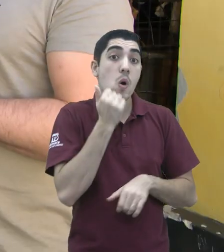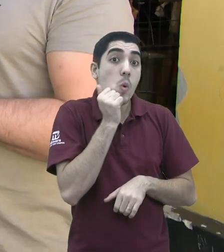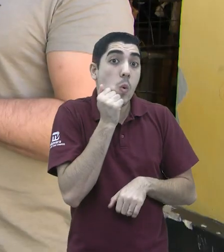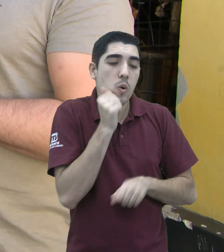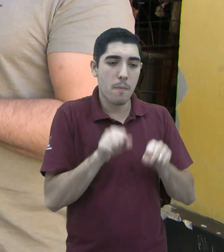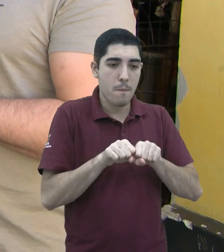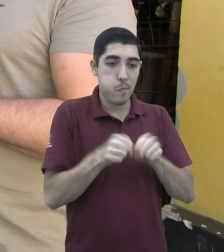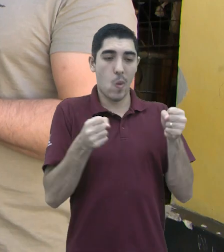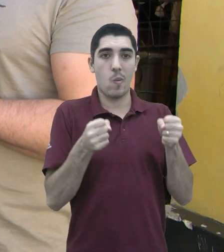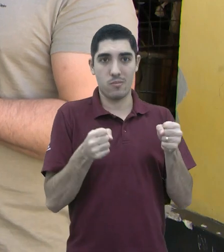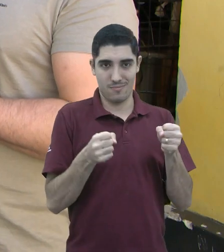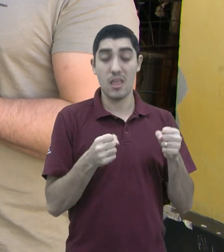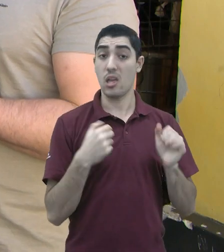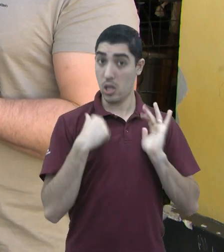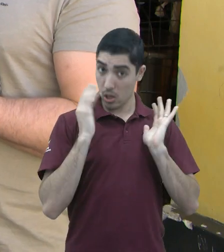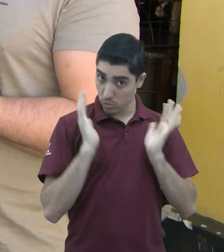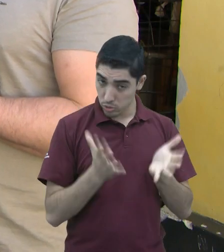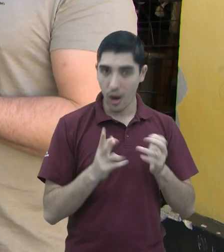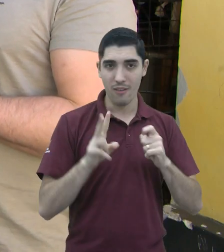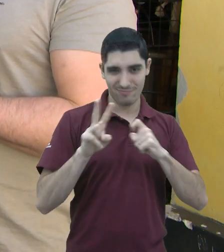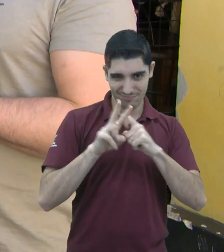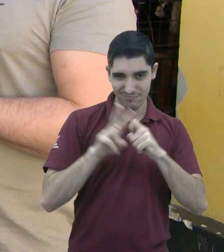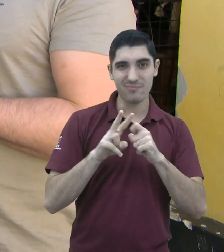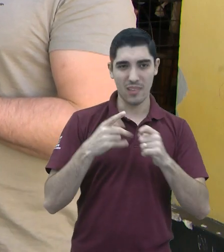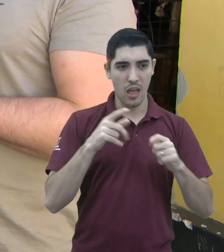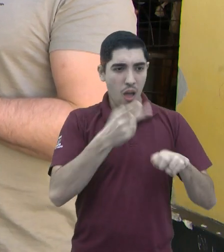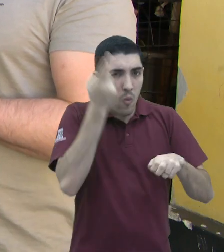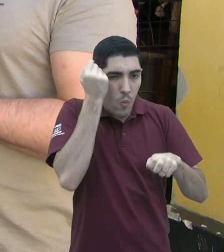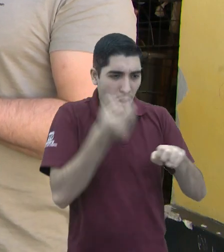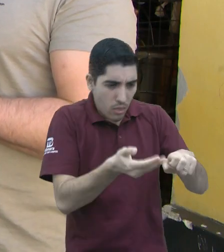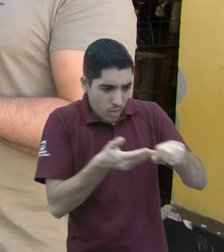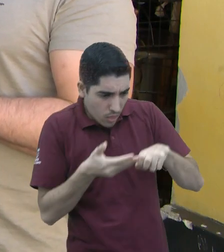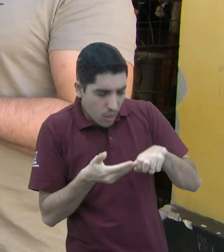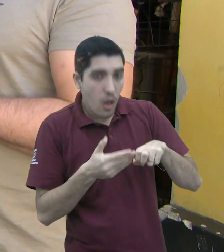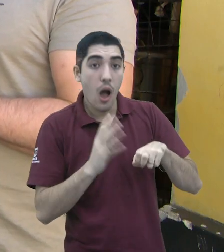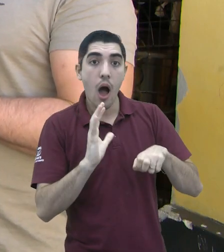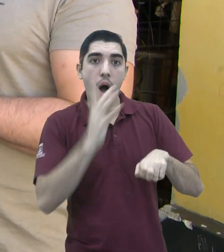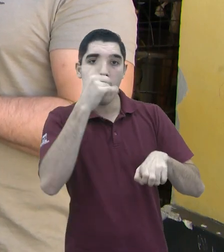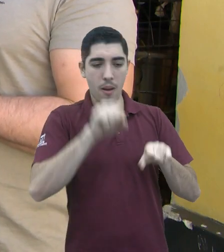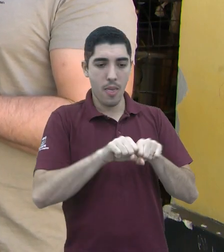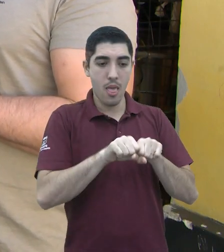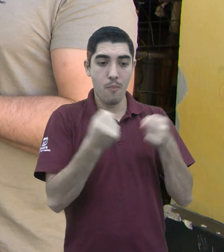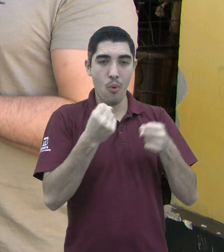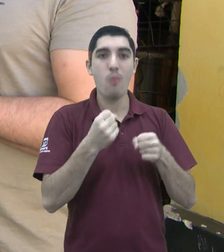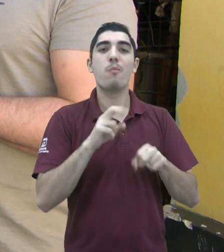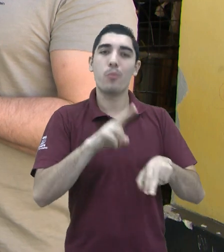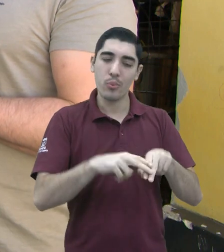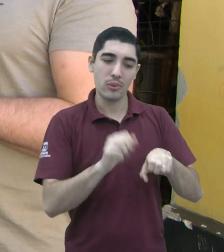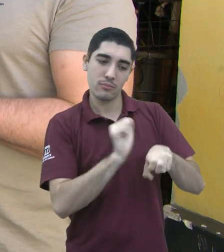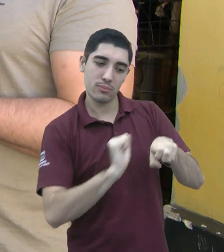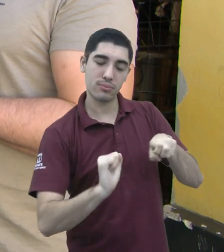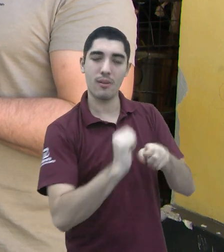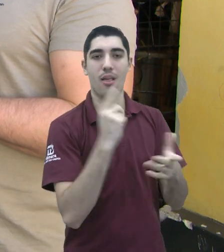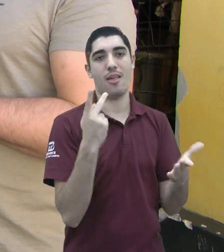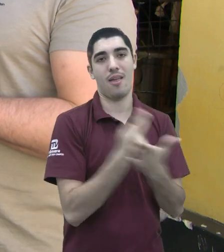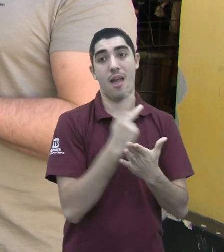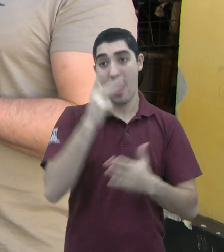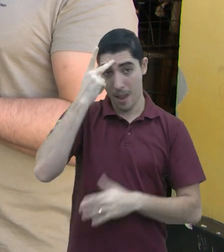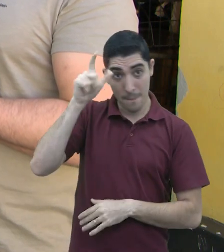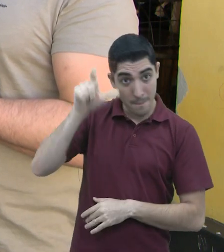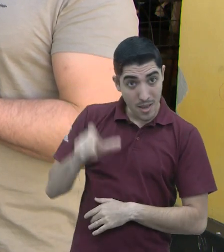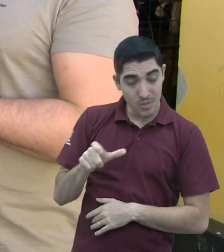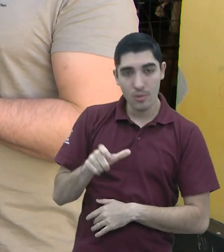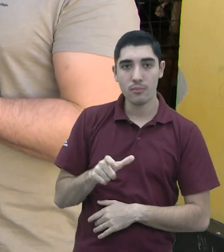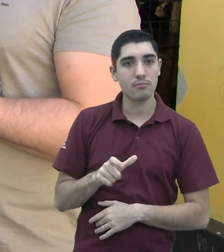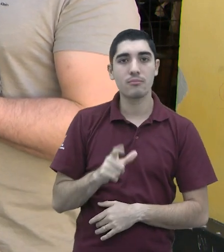ossinho acaba estourando. Sim. Então, eu já atendi um coelhinho que quebrou o fêmur numa contenção mal feita no banho-tosa. Olha só.